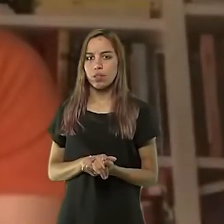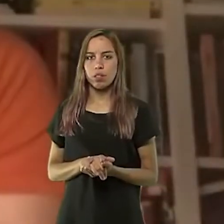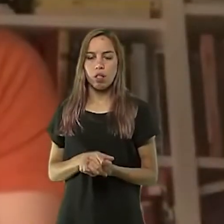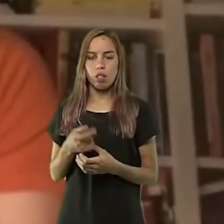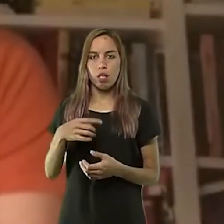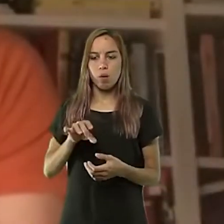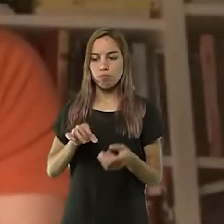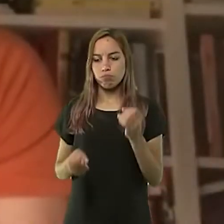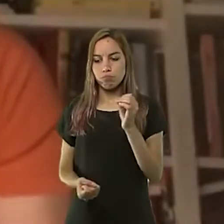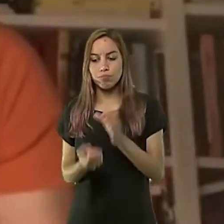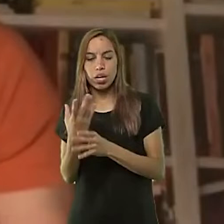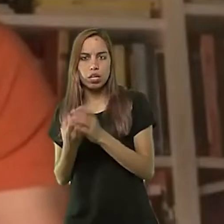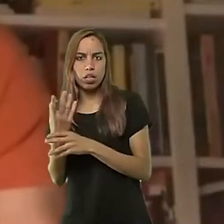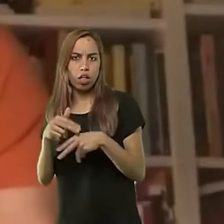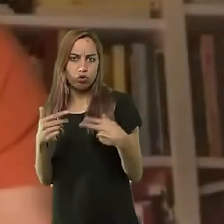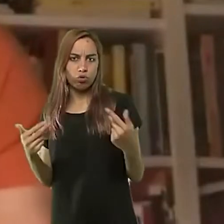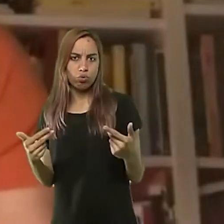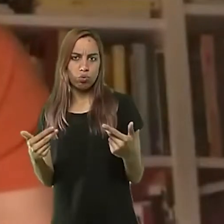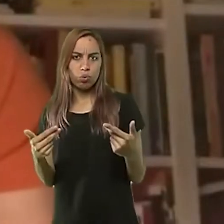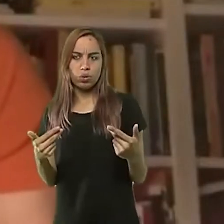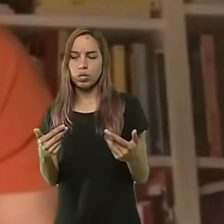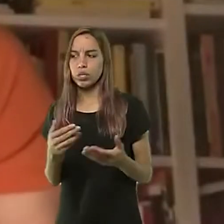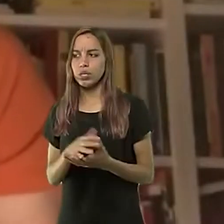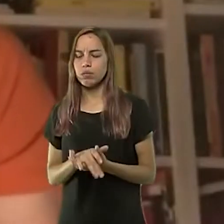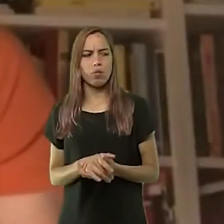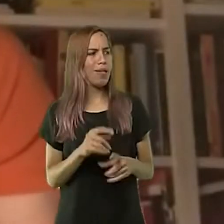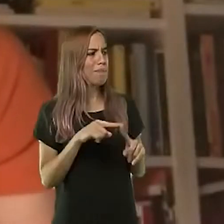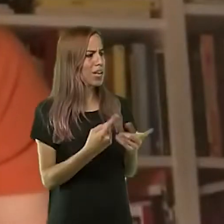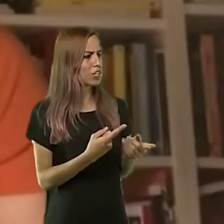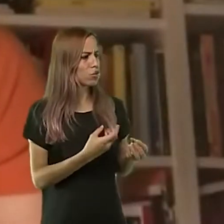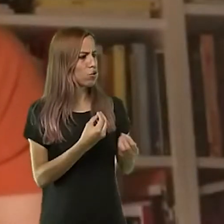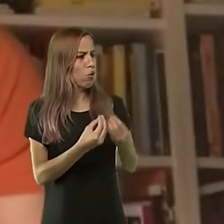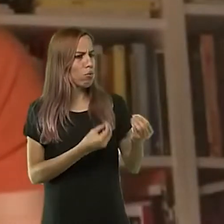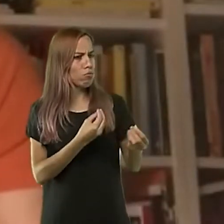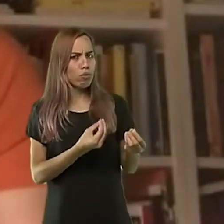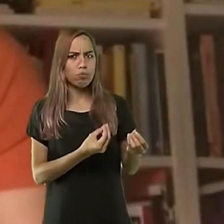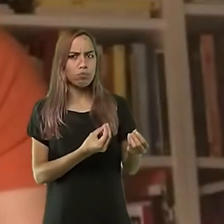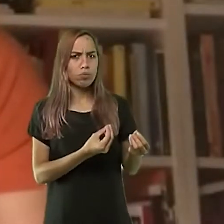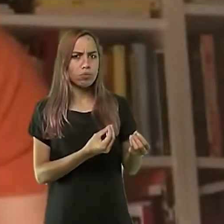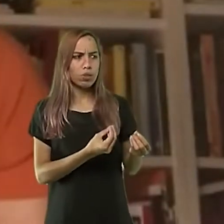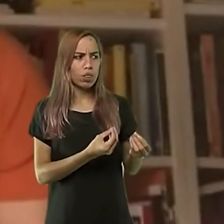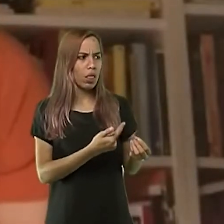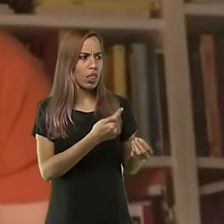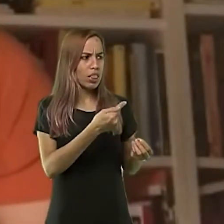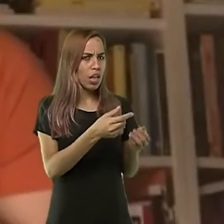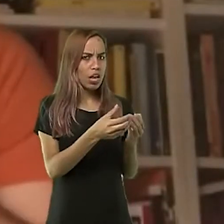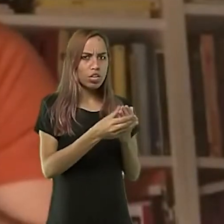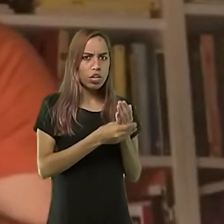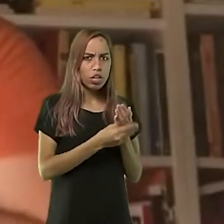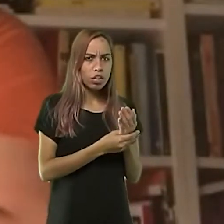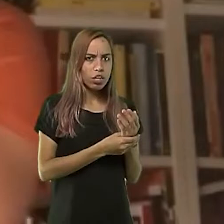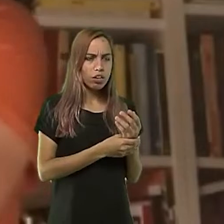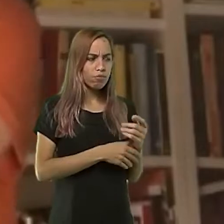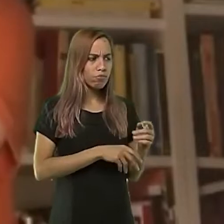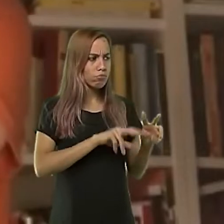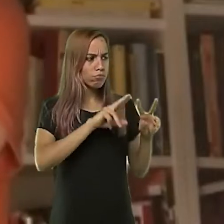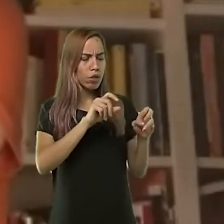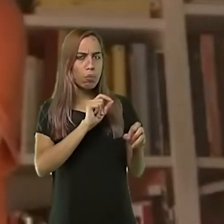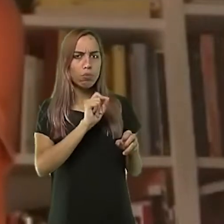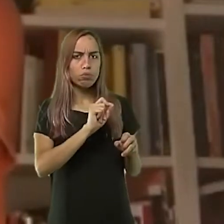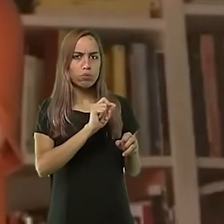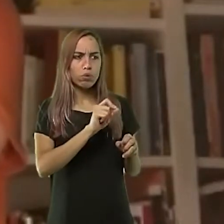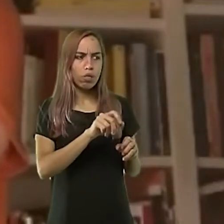inventada. Espera aí, mas o que tem dentro da enciclopédia? 7 volumes? O que tem nela? Qual o conteúdo?